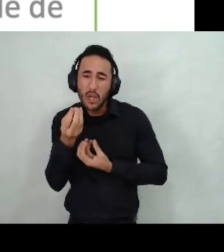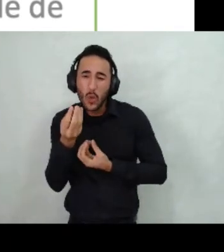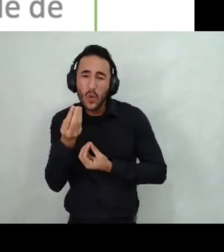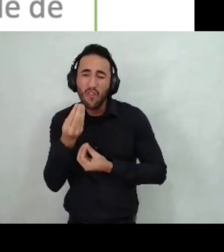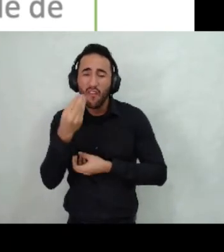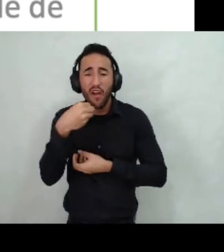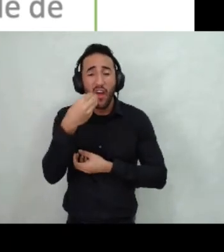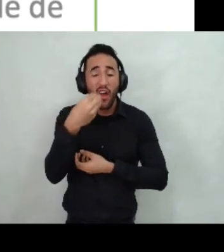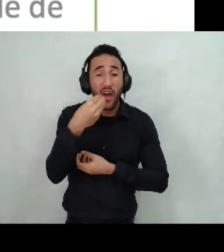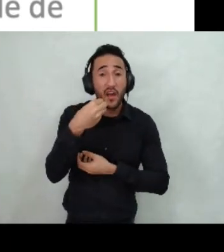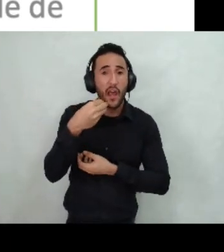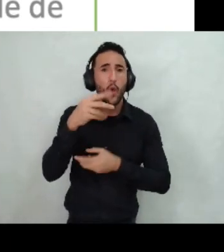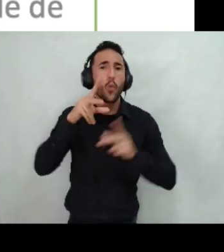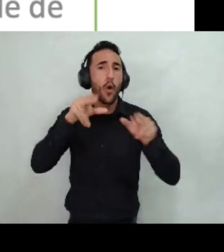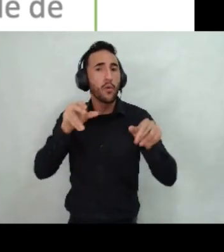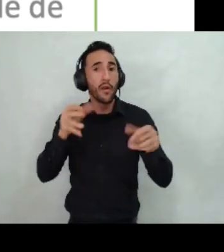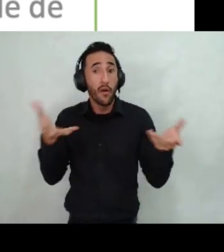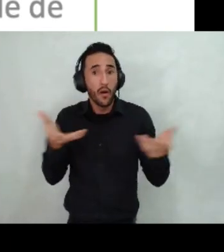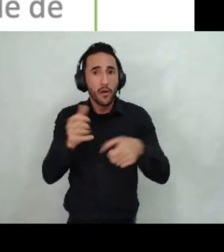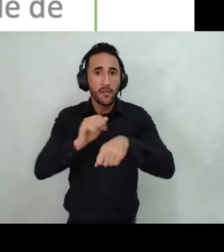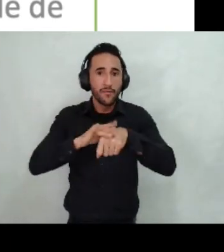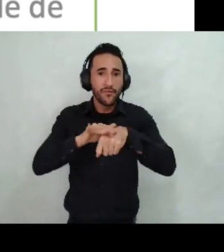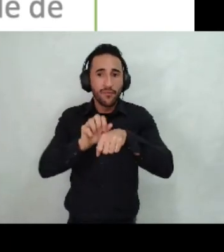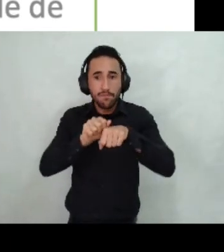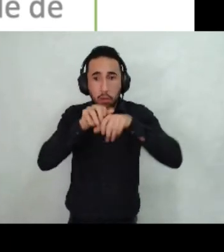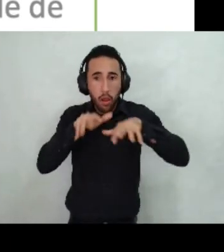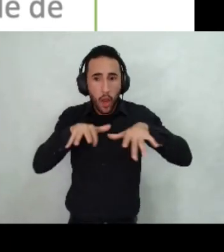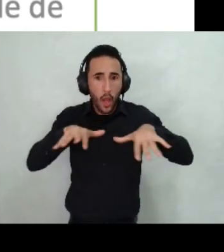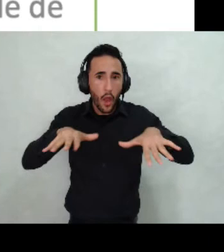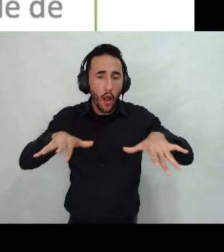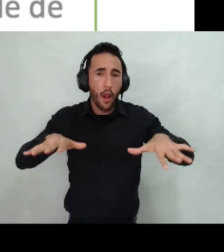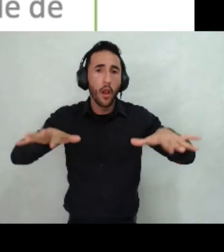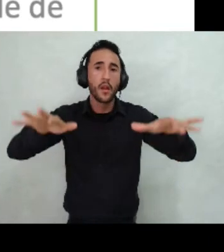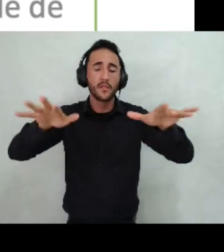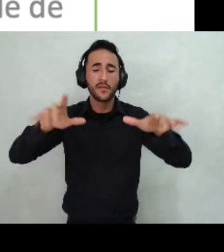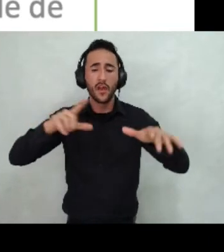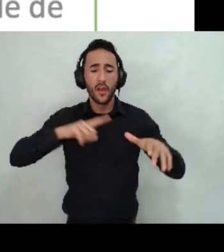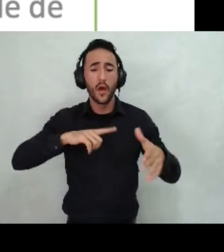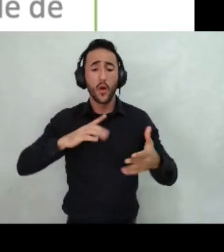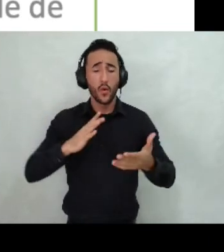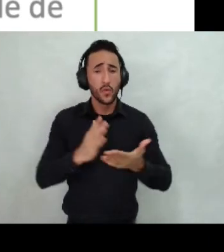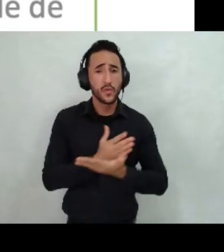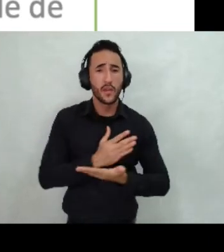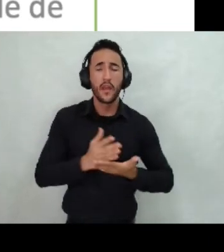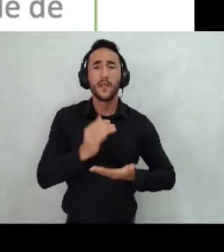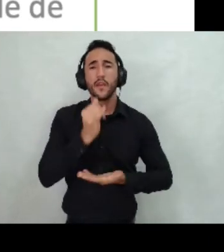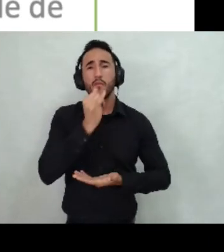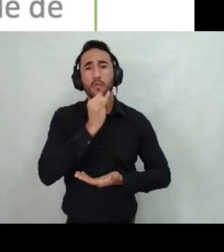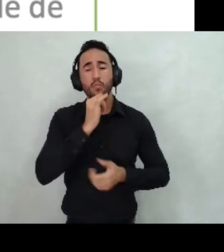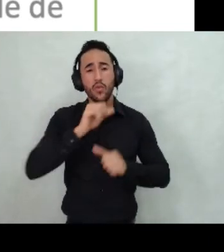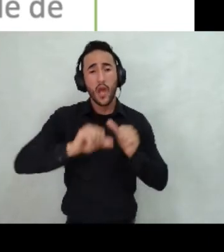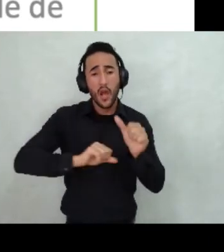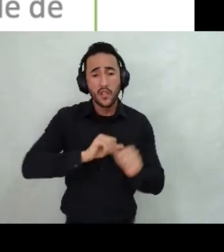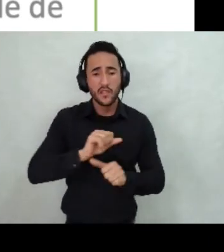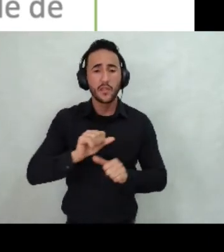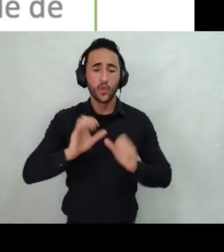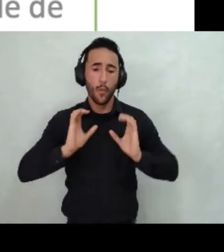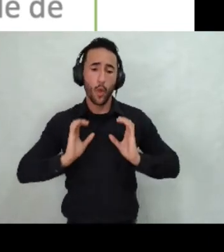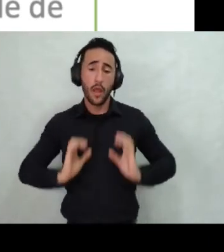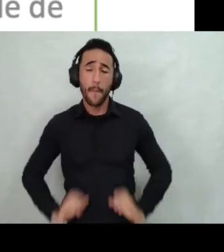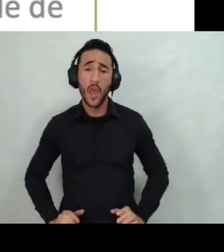pandemia de Covid, em virtude de vários fatores, como noção imprópria, mudança de comportamento, dificuldade